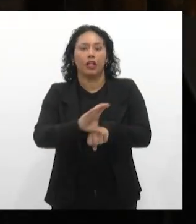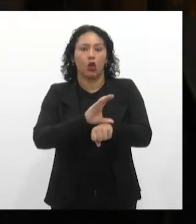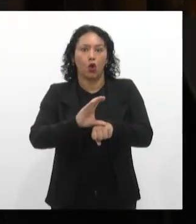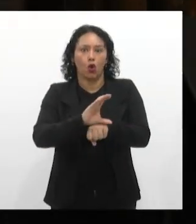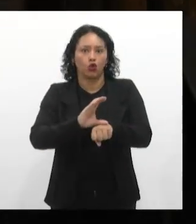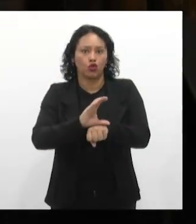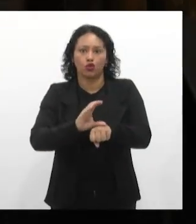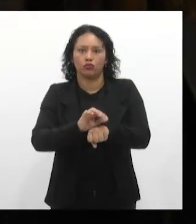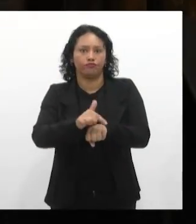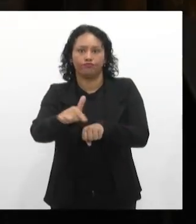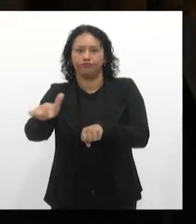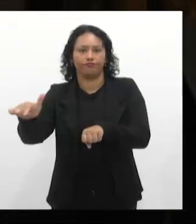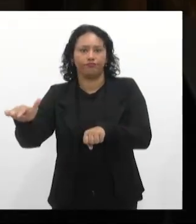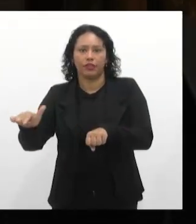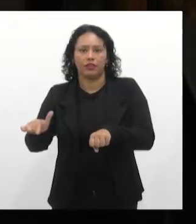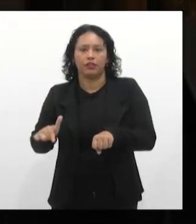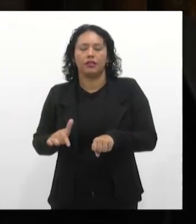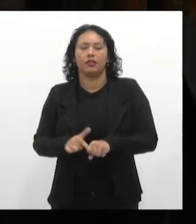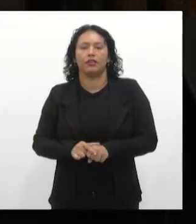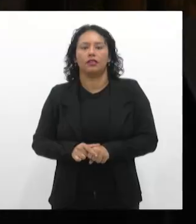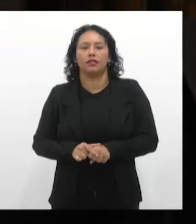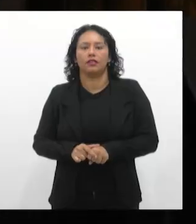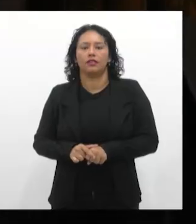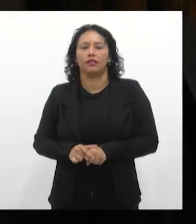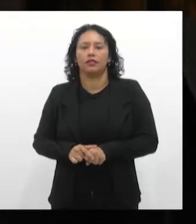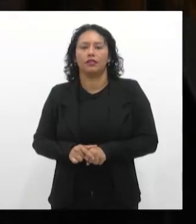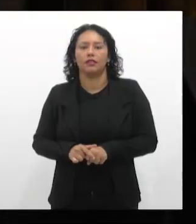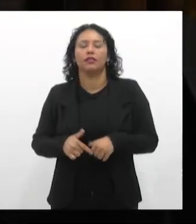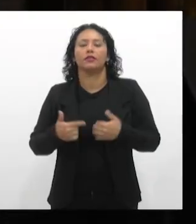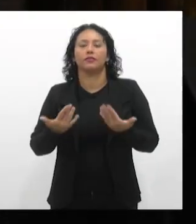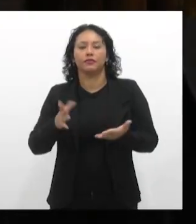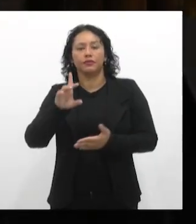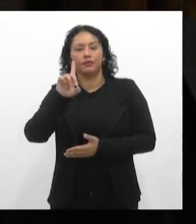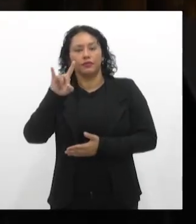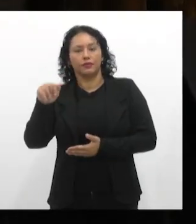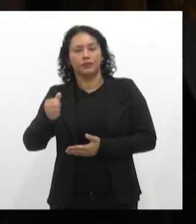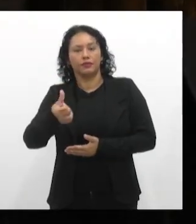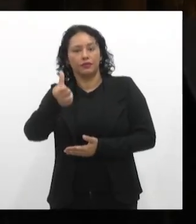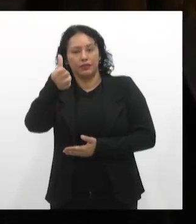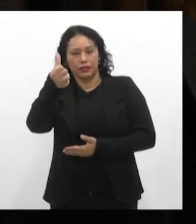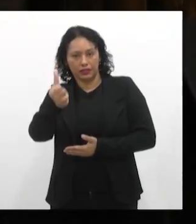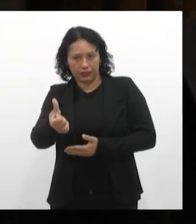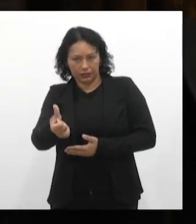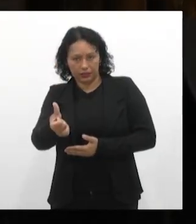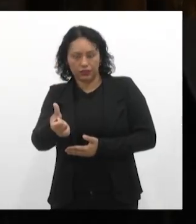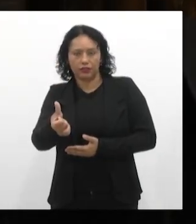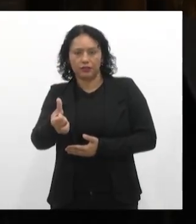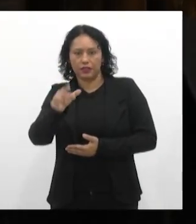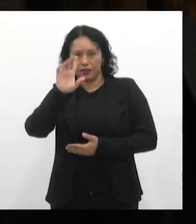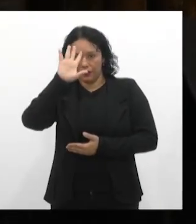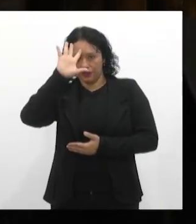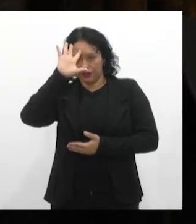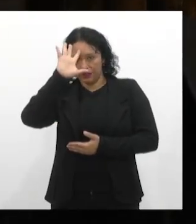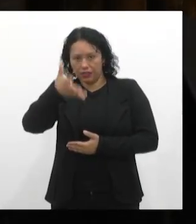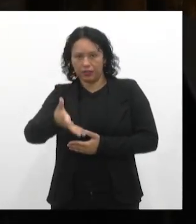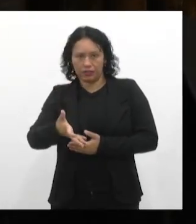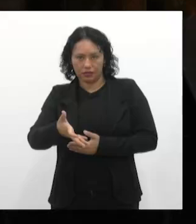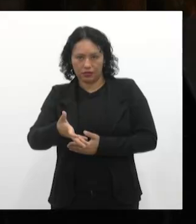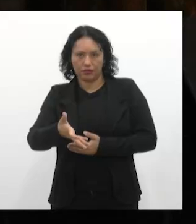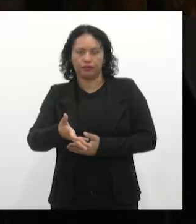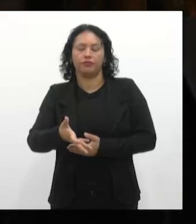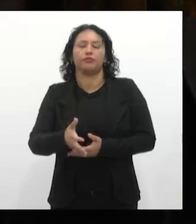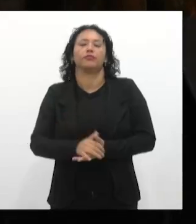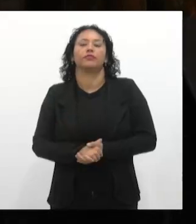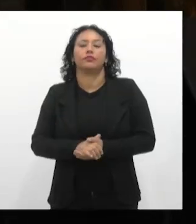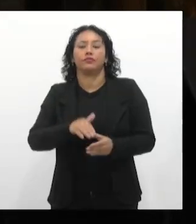inconstitucionais. E no dia 6, o Pleno vai decidir